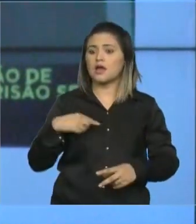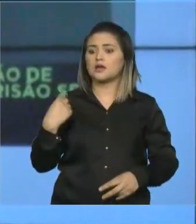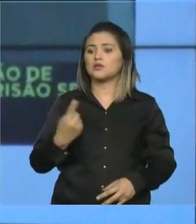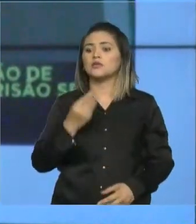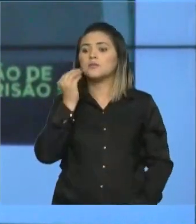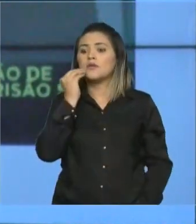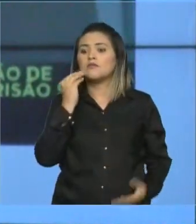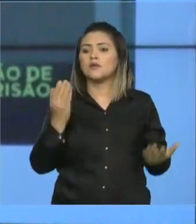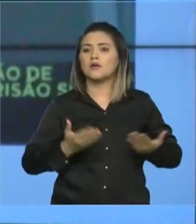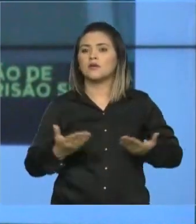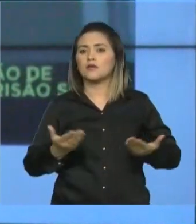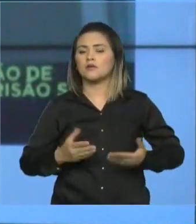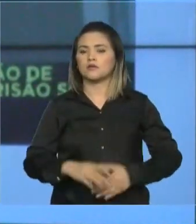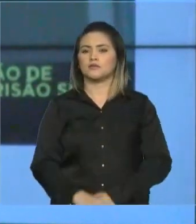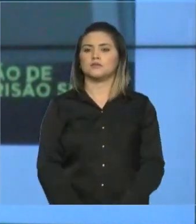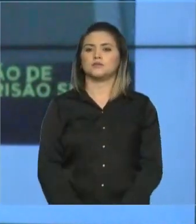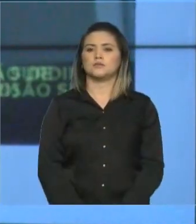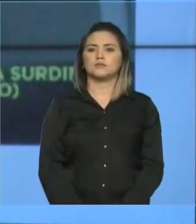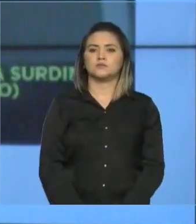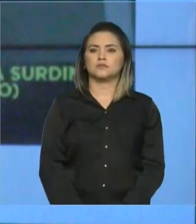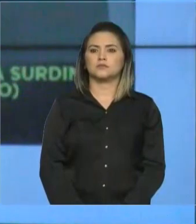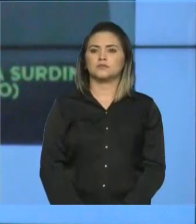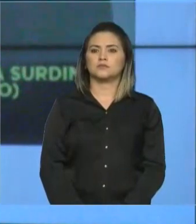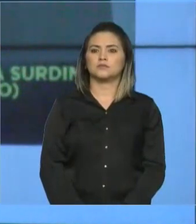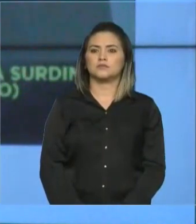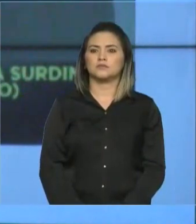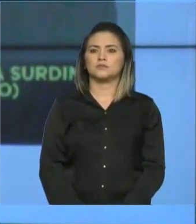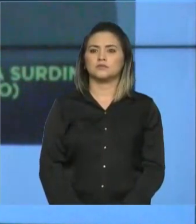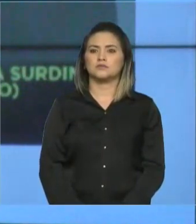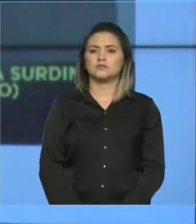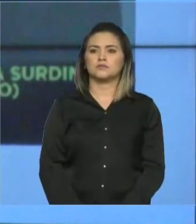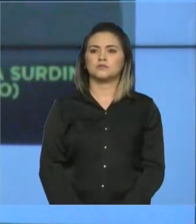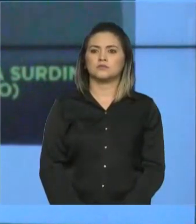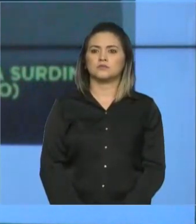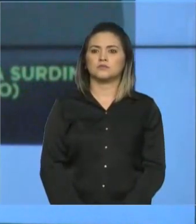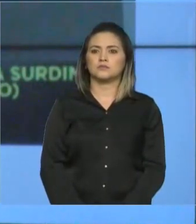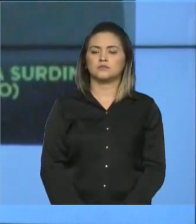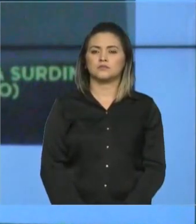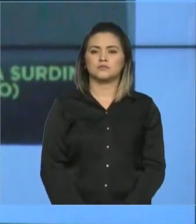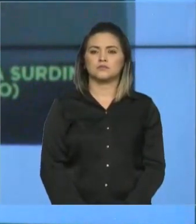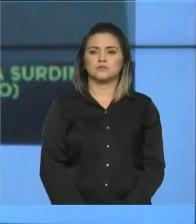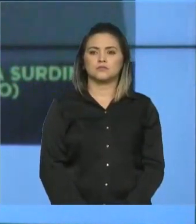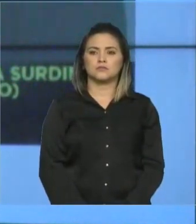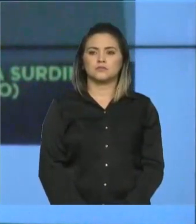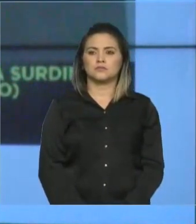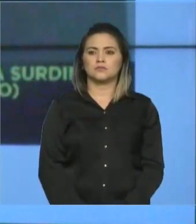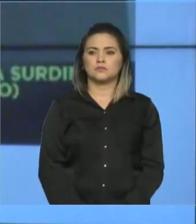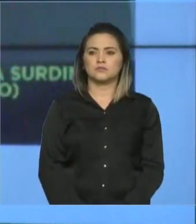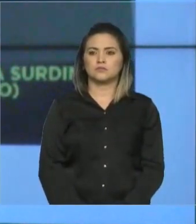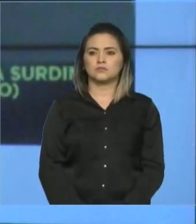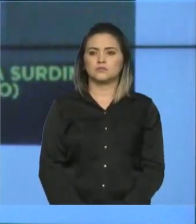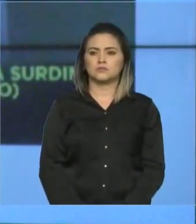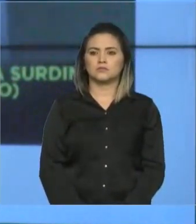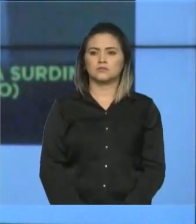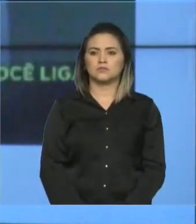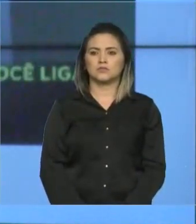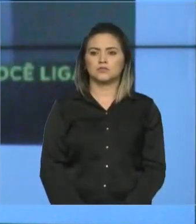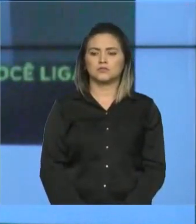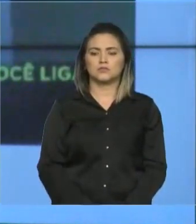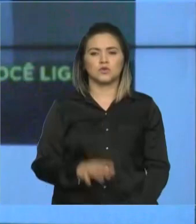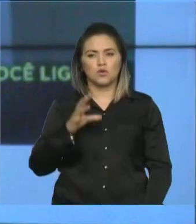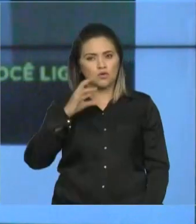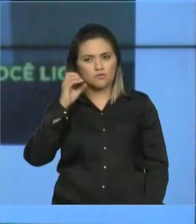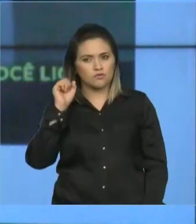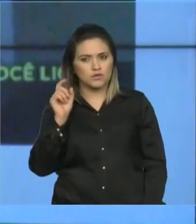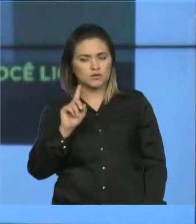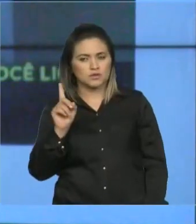Em nenhum momento houve notificação, a gente não coloca o som aqui por conta da preservação do